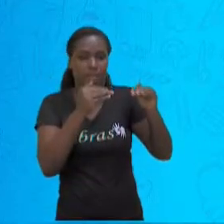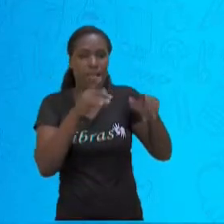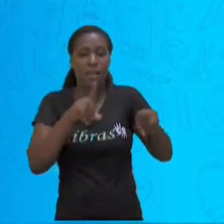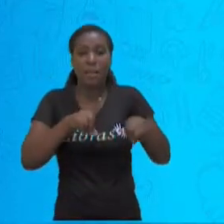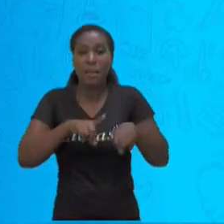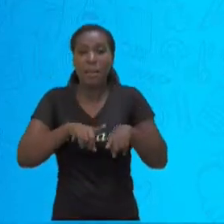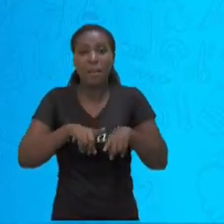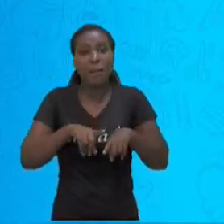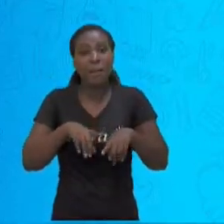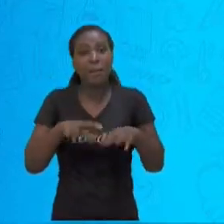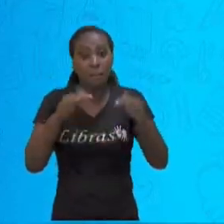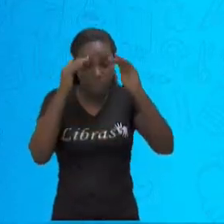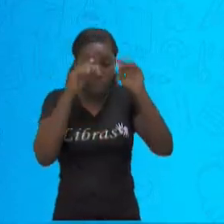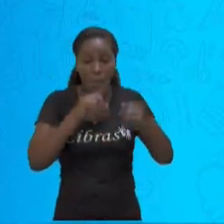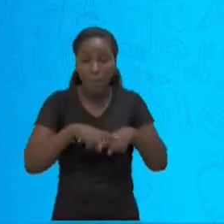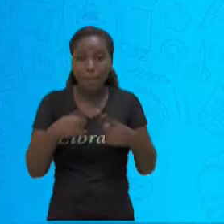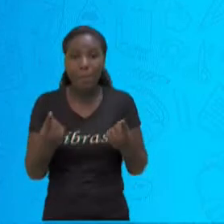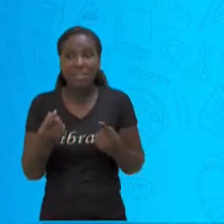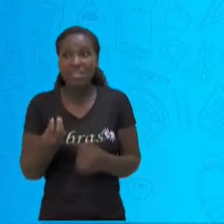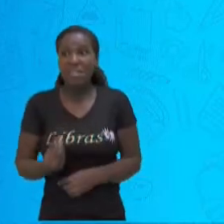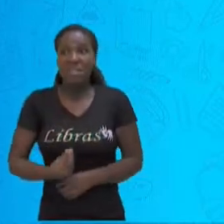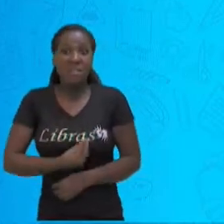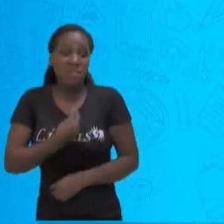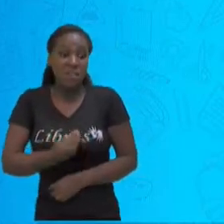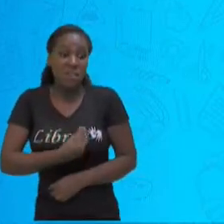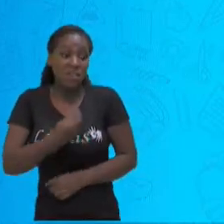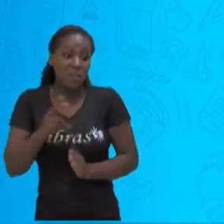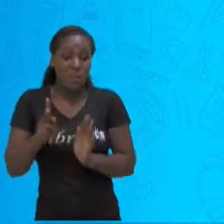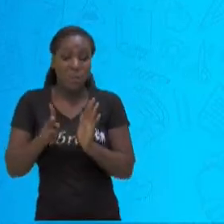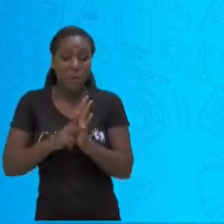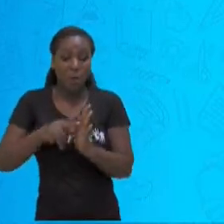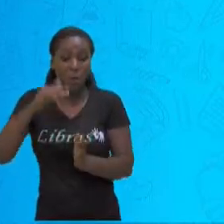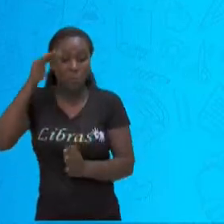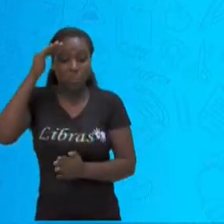Então, nós devemos ter cuidado com essa